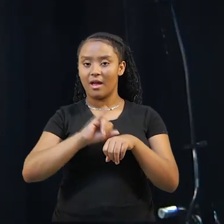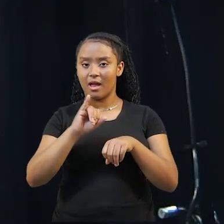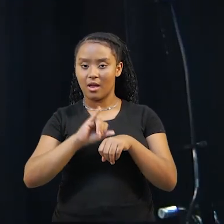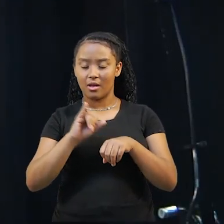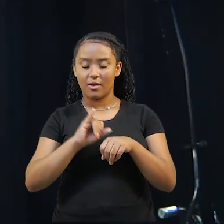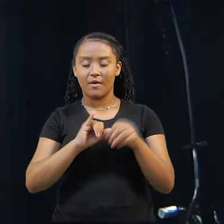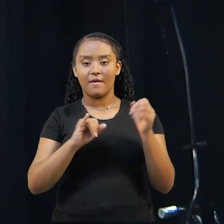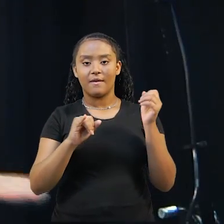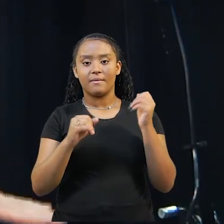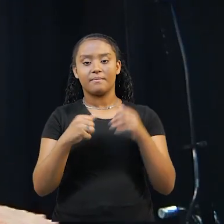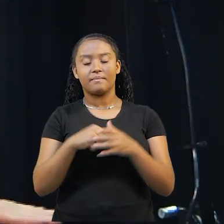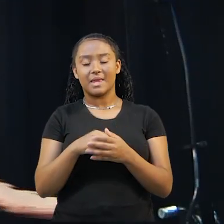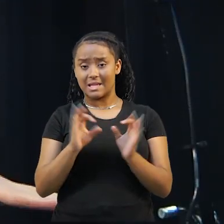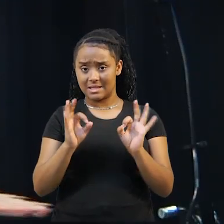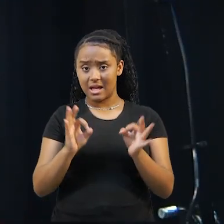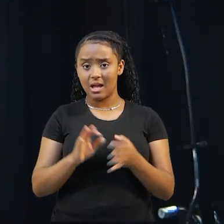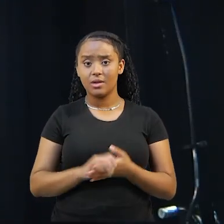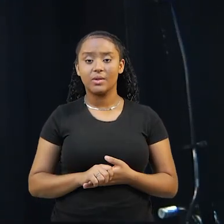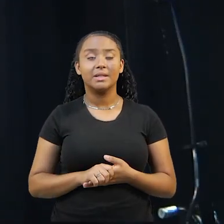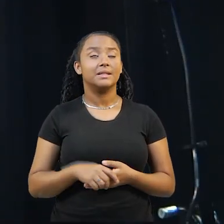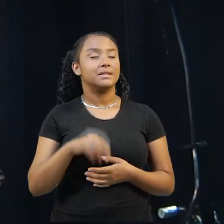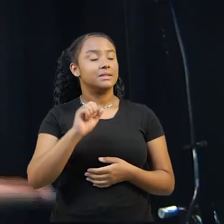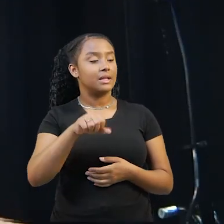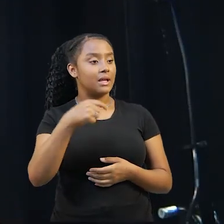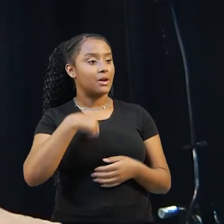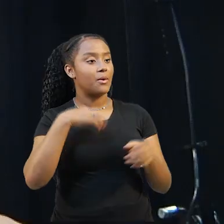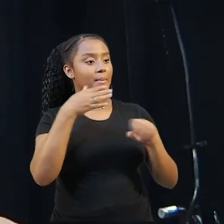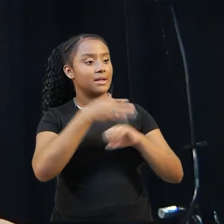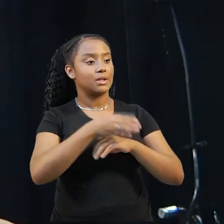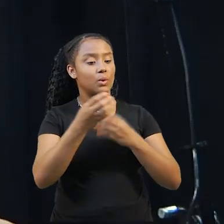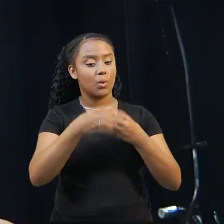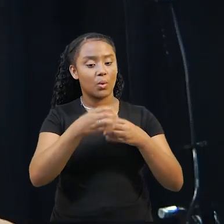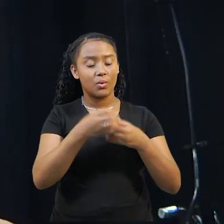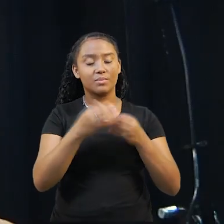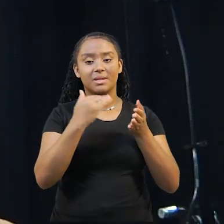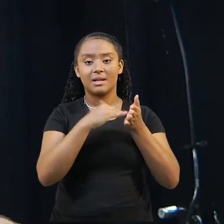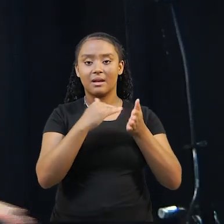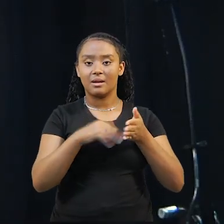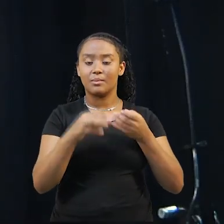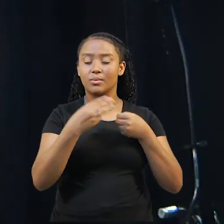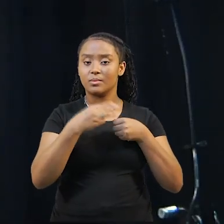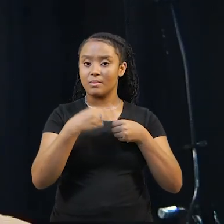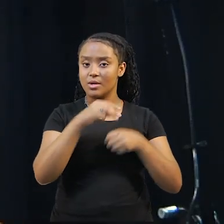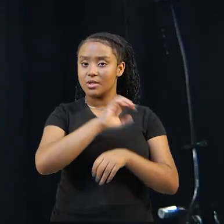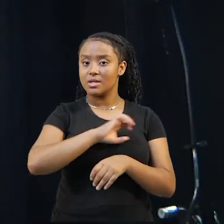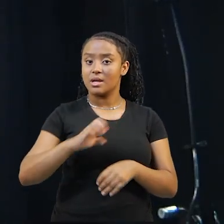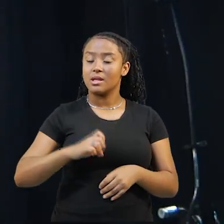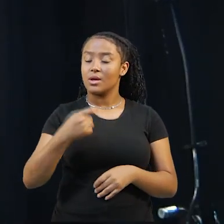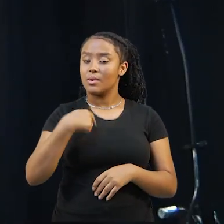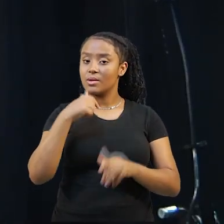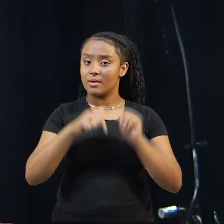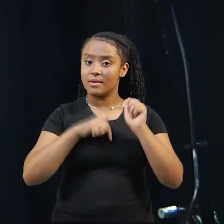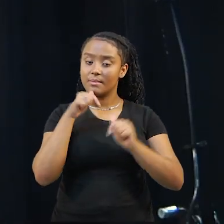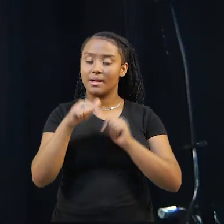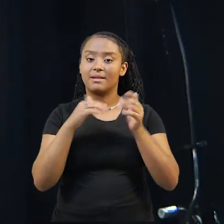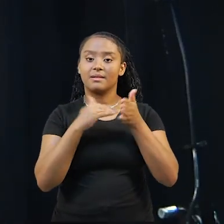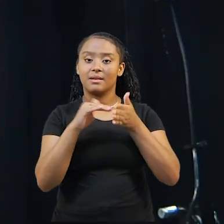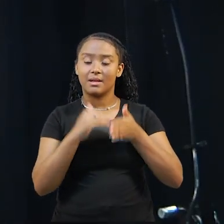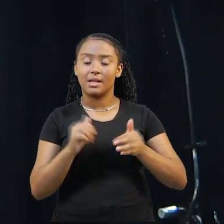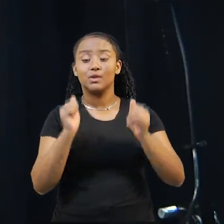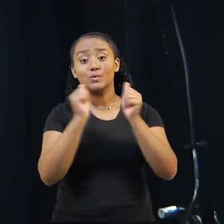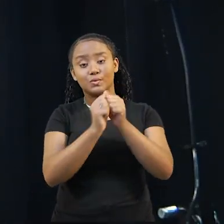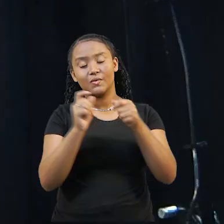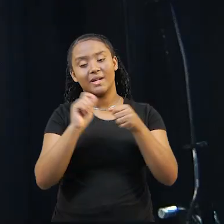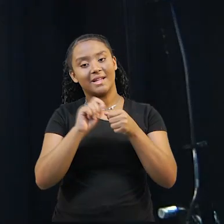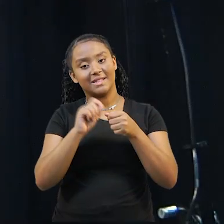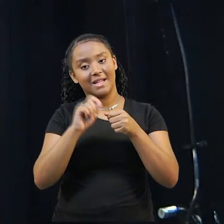eu comentei, eu passei para um concurso na Secretaria de Estado de Saúde. Então, eu estava trabalhando na secretaria